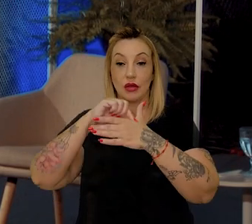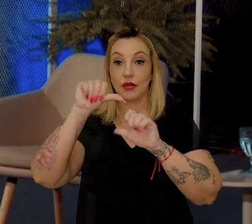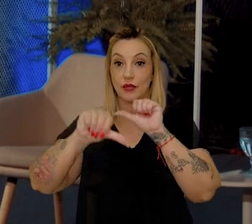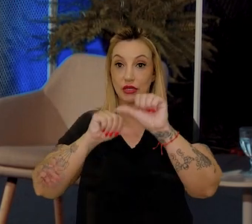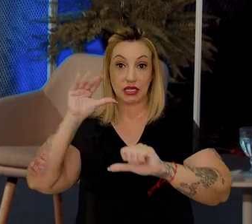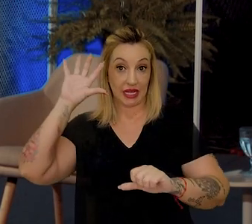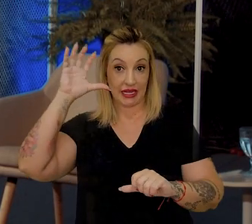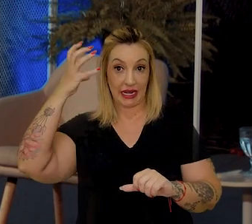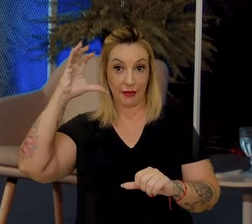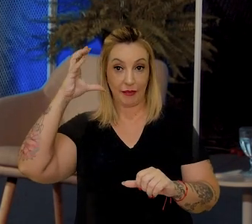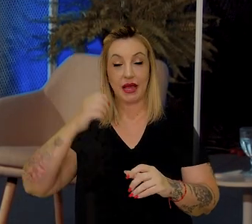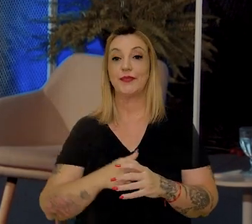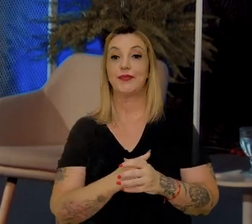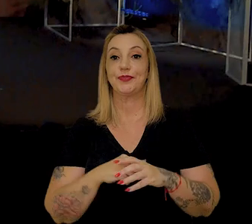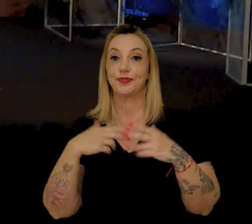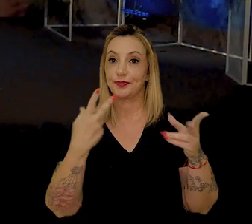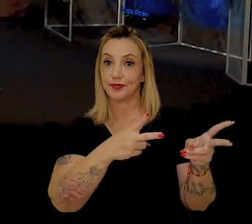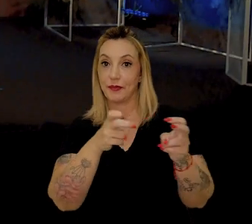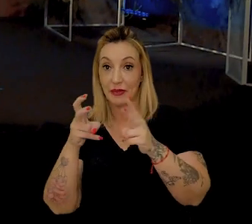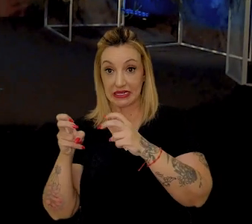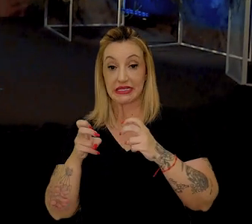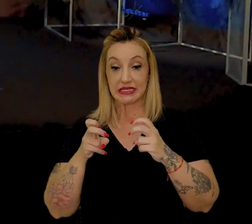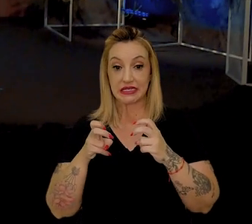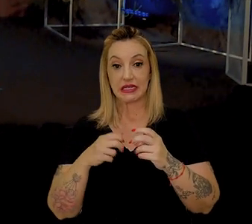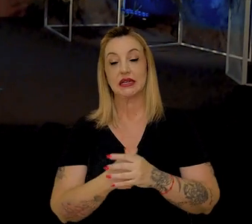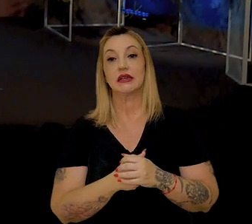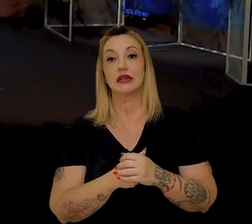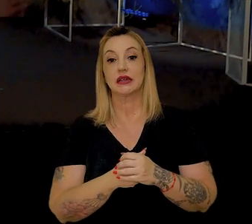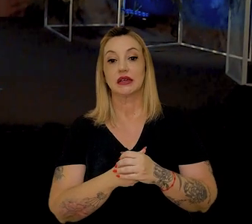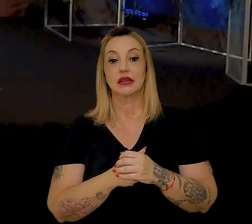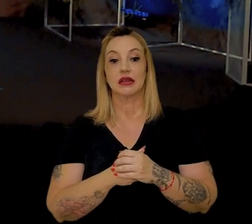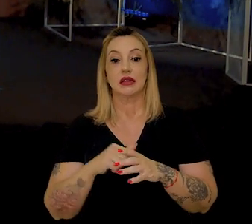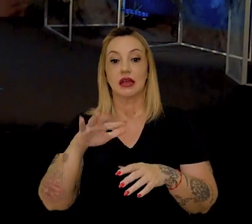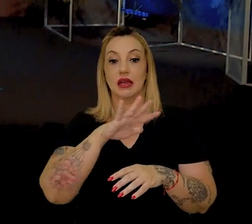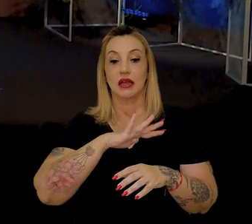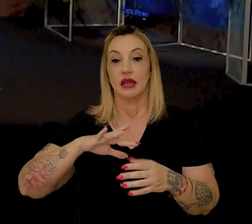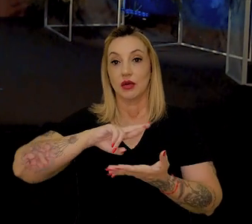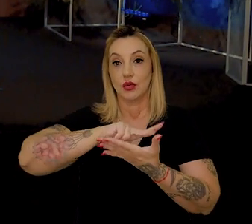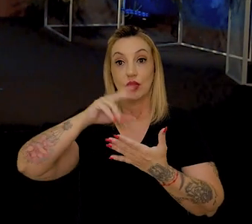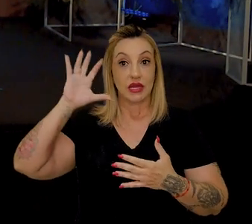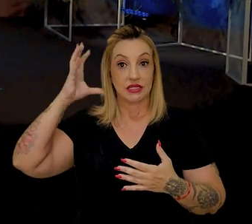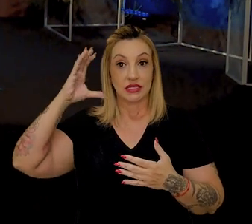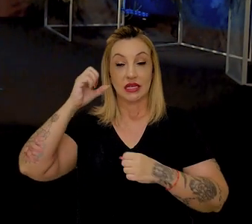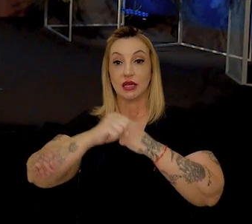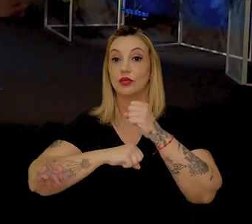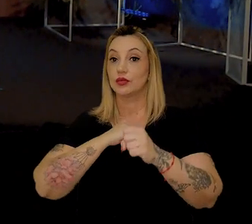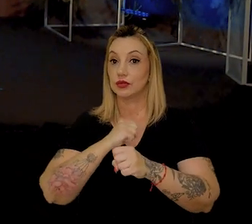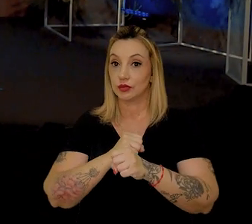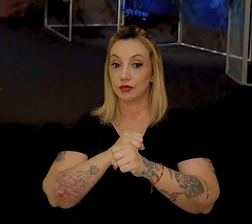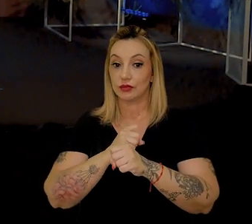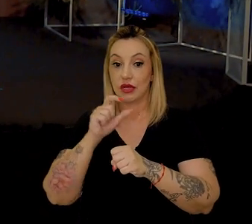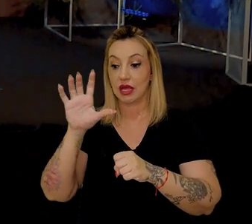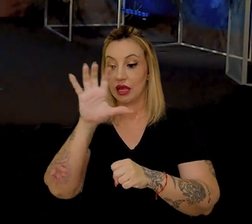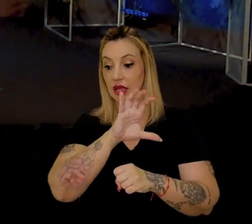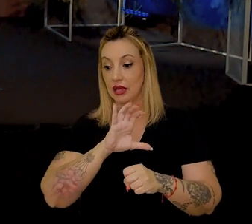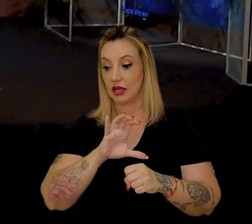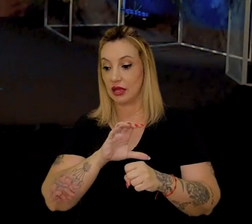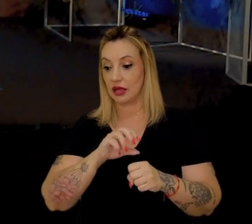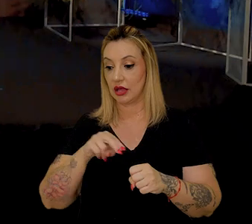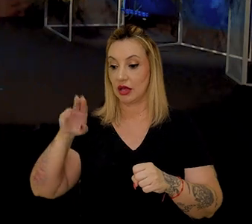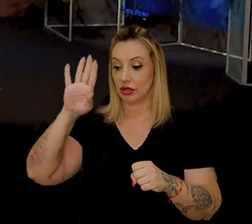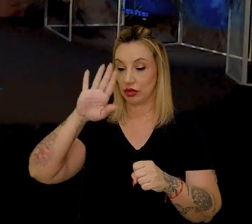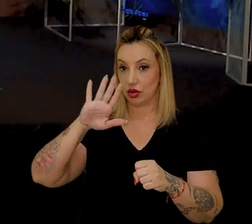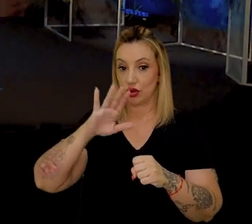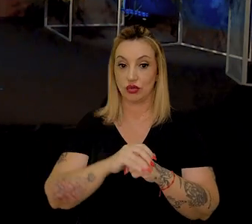do clima né então vocês percebem aqui em várias eh estações do ano essa região mais ao norte ela